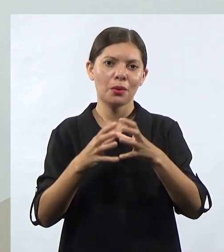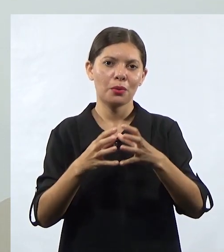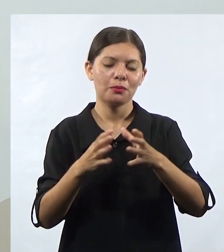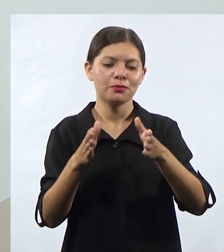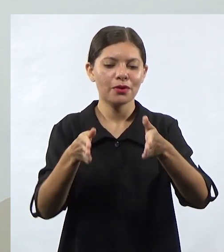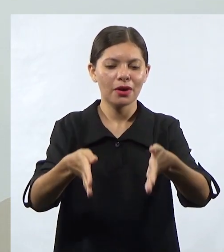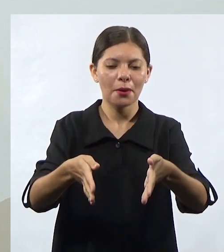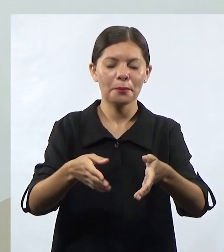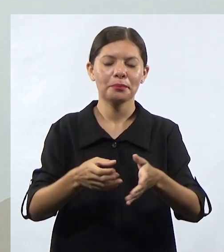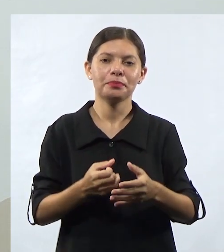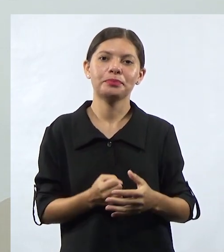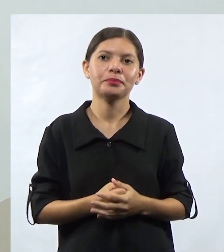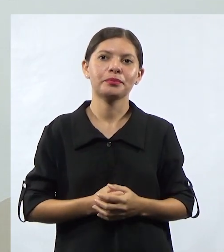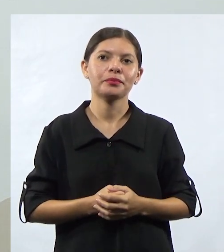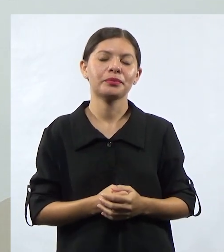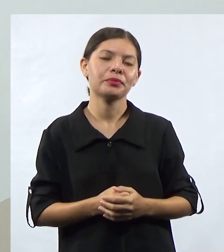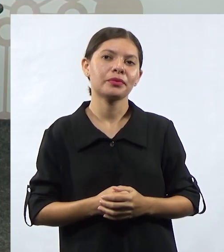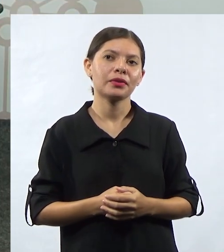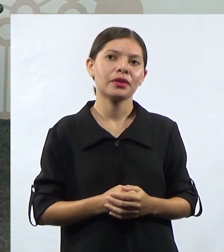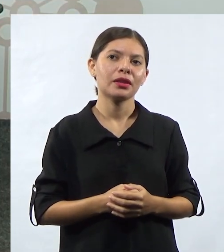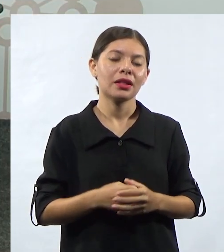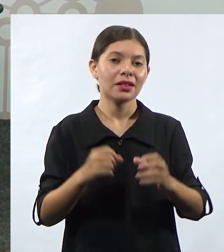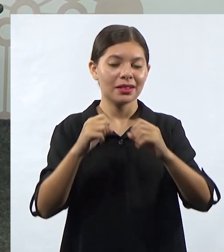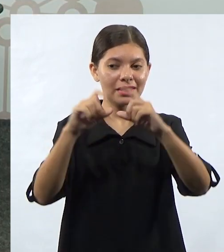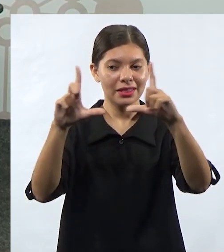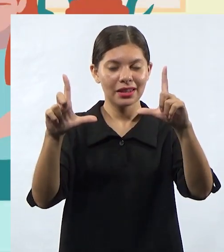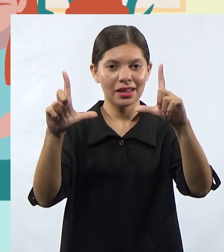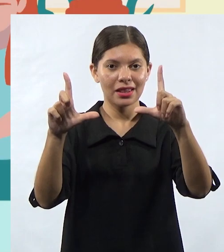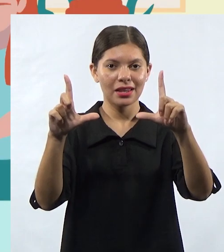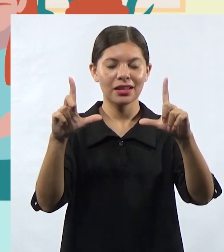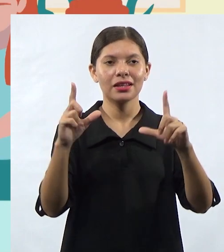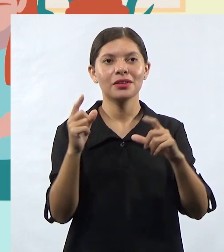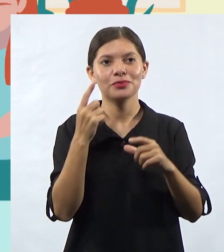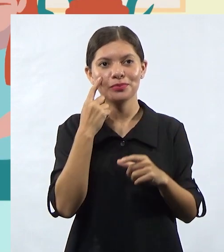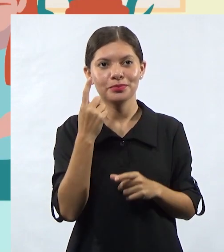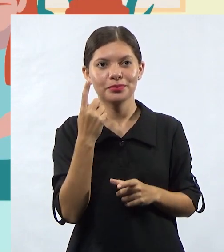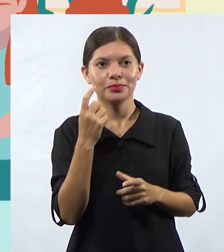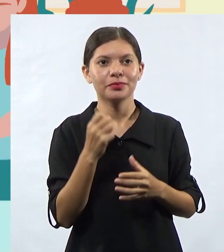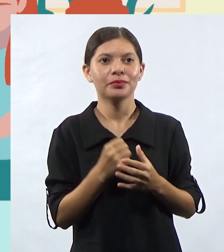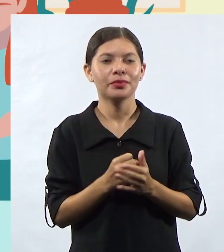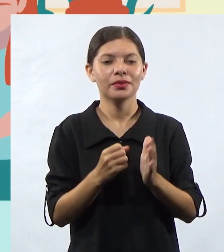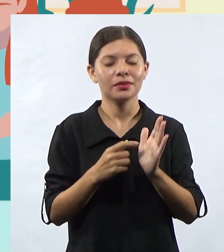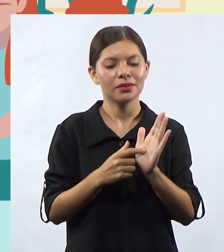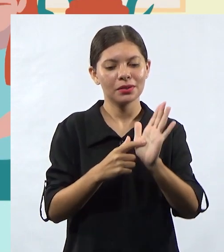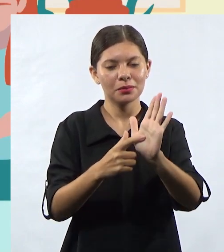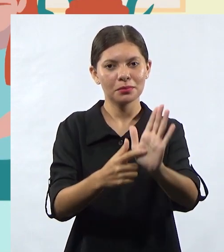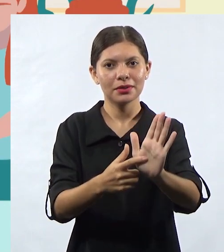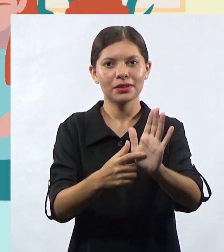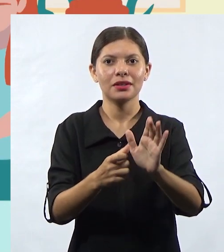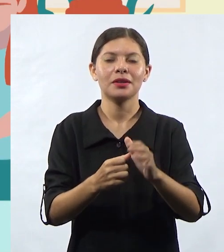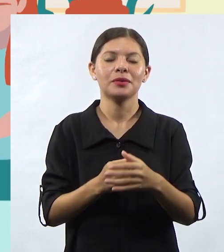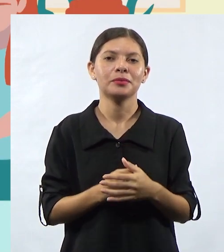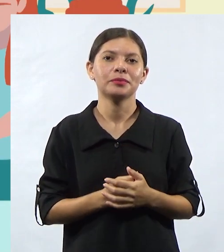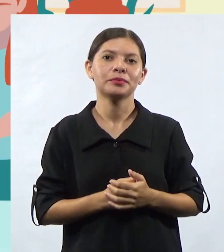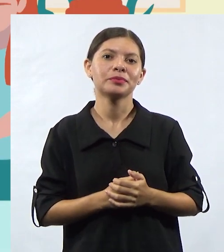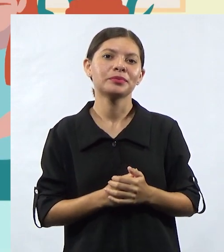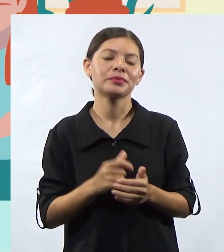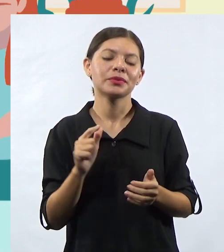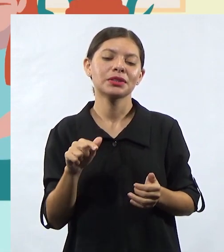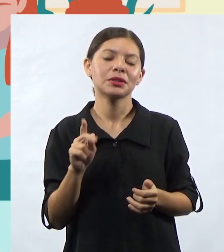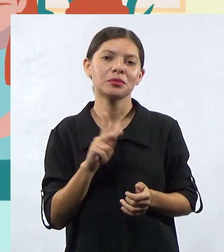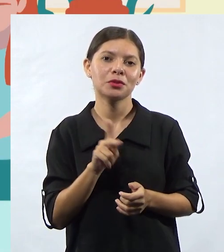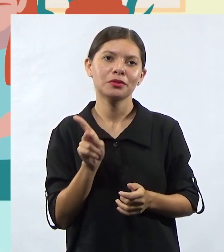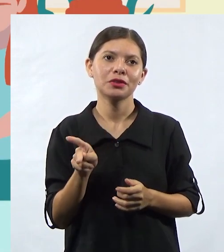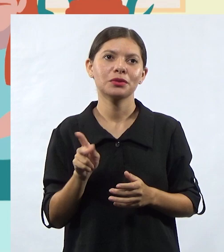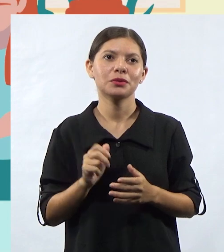algumas ponderações aqui na nossa tela interativa. Então, vamos acompanhar essa capitulação aqui, professor